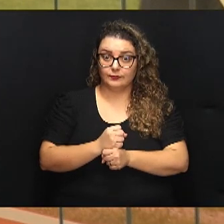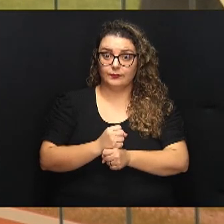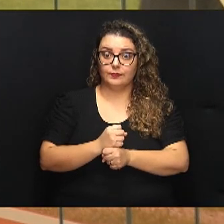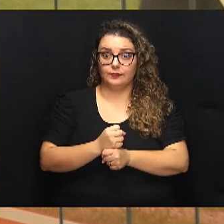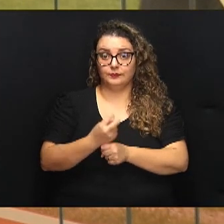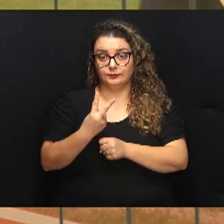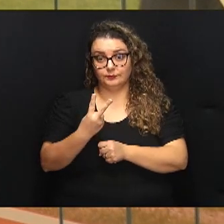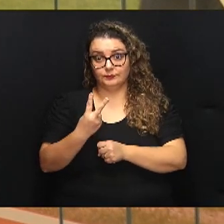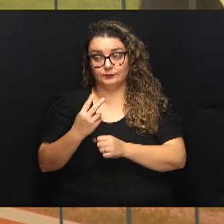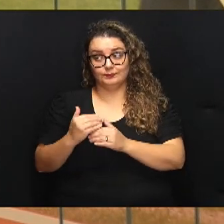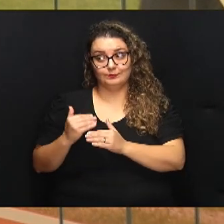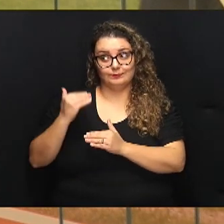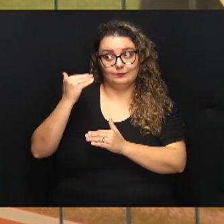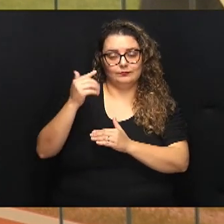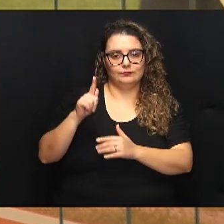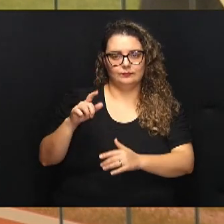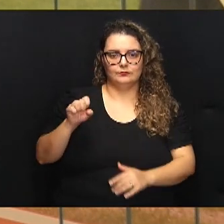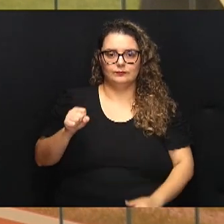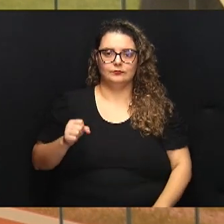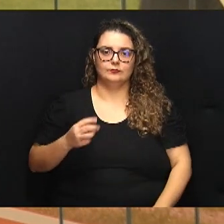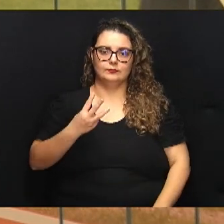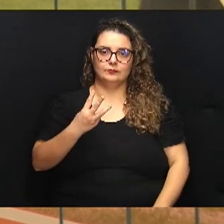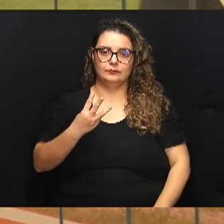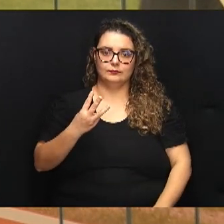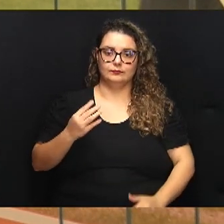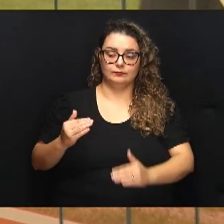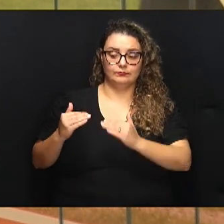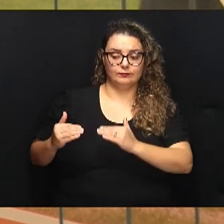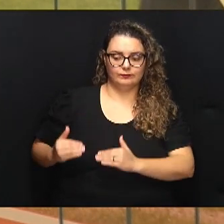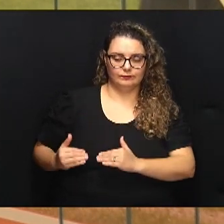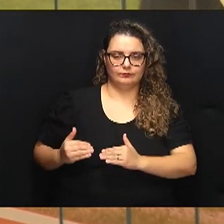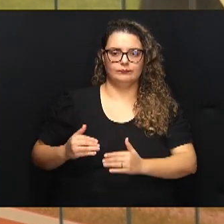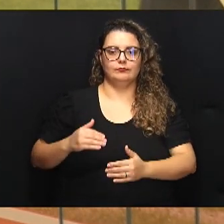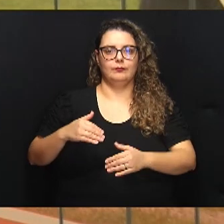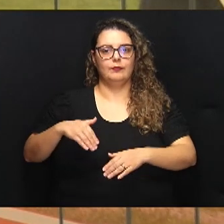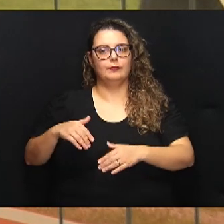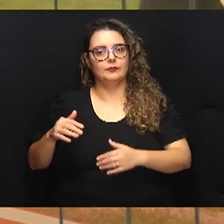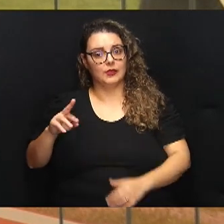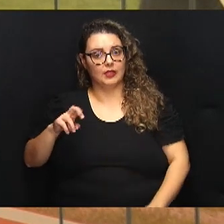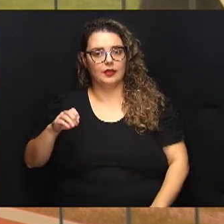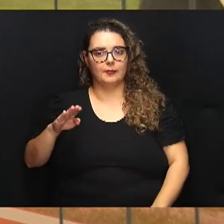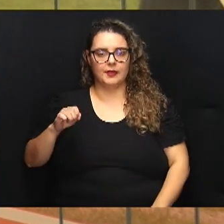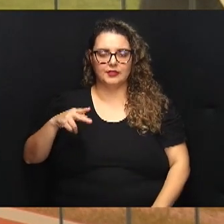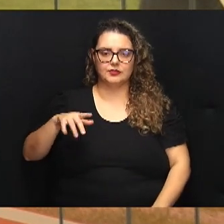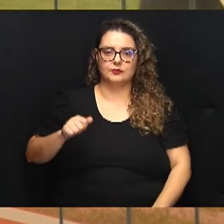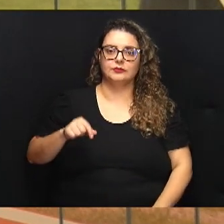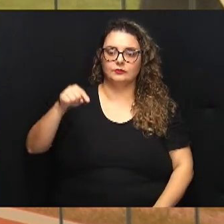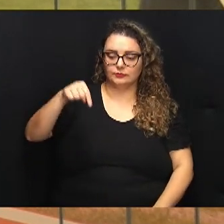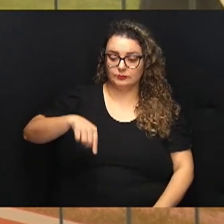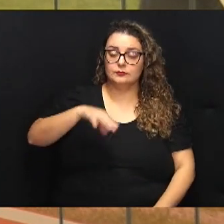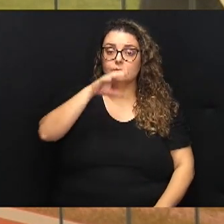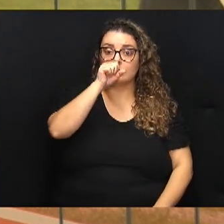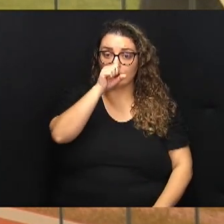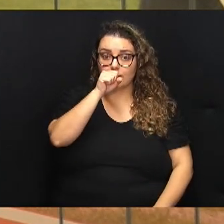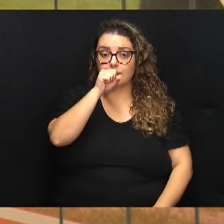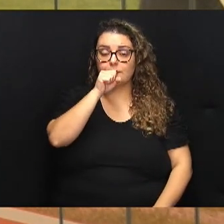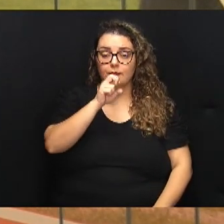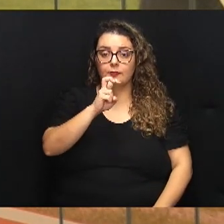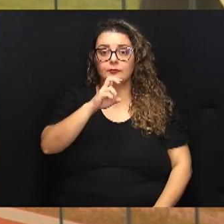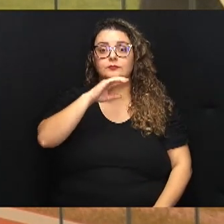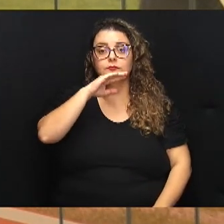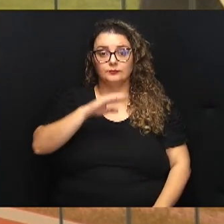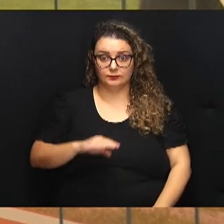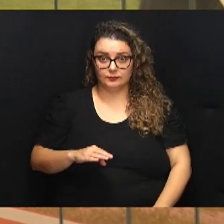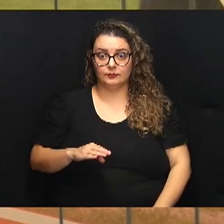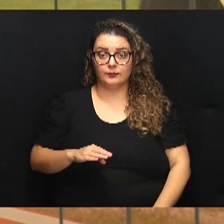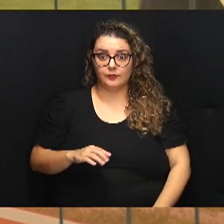do G8 e a 3 da zona de rebaixamento. Próximo jogo do Bugre é neste sábado, 5 horas da